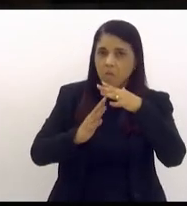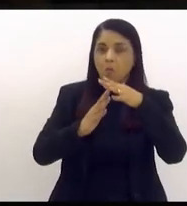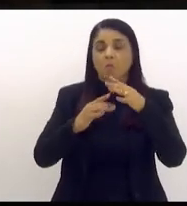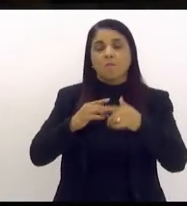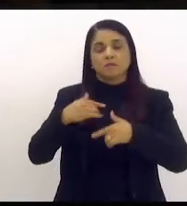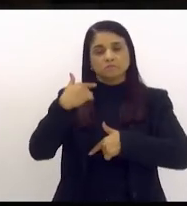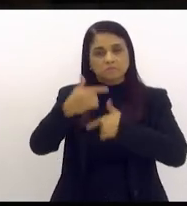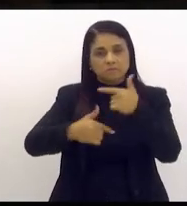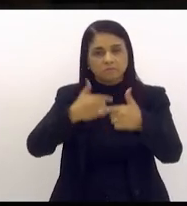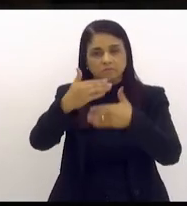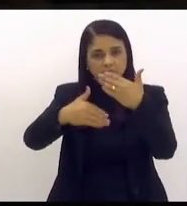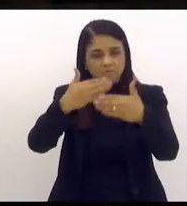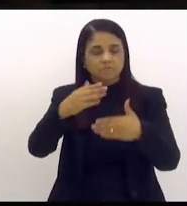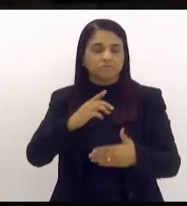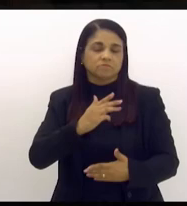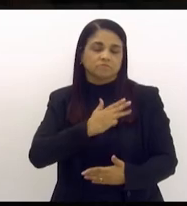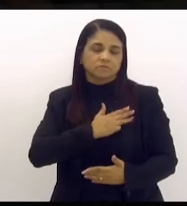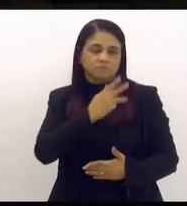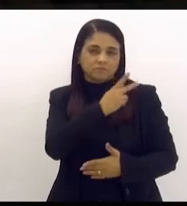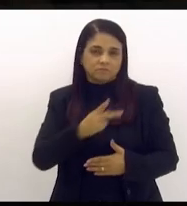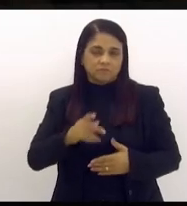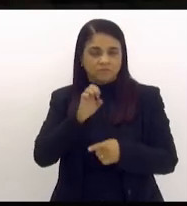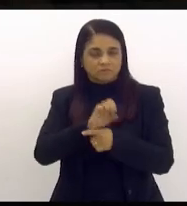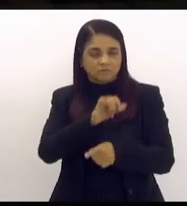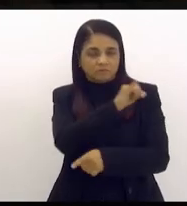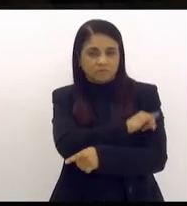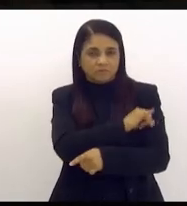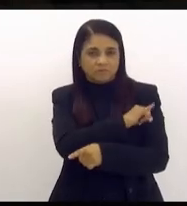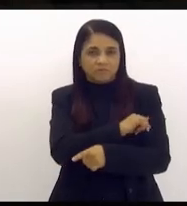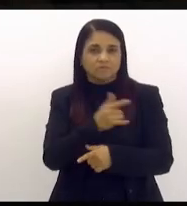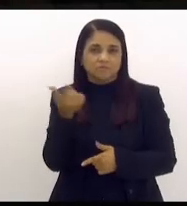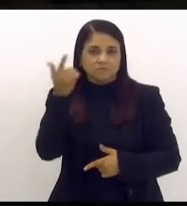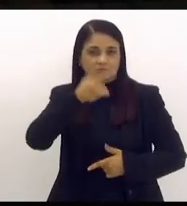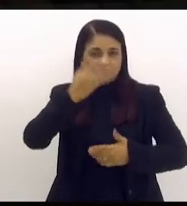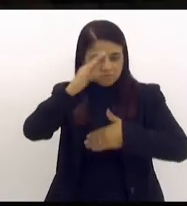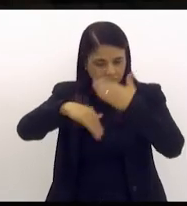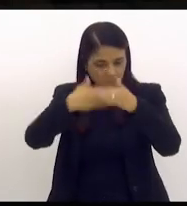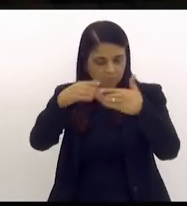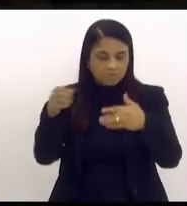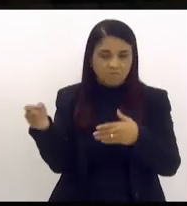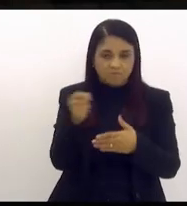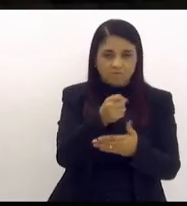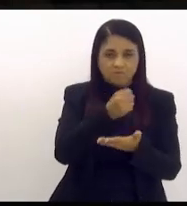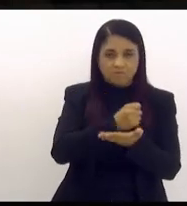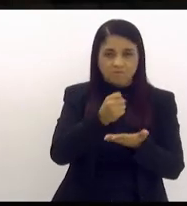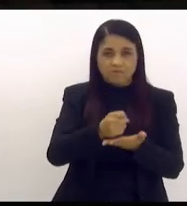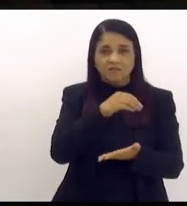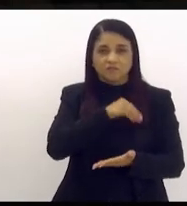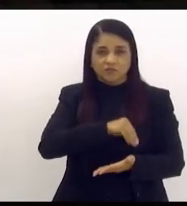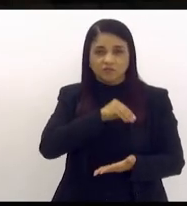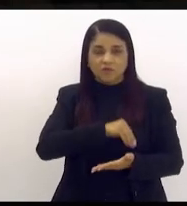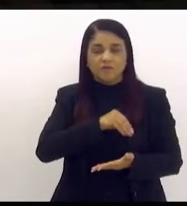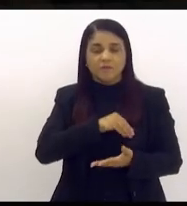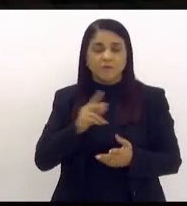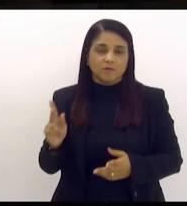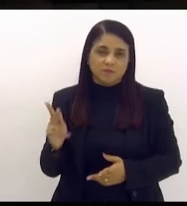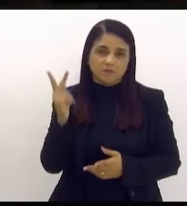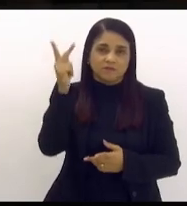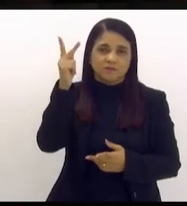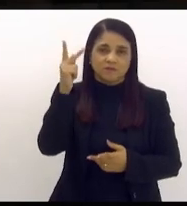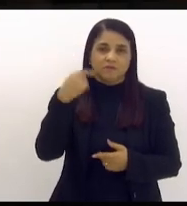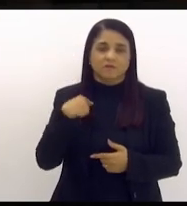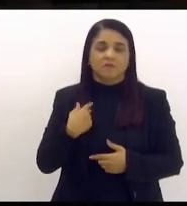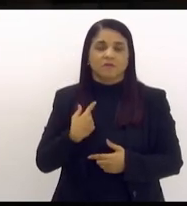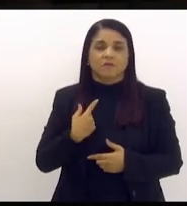Lula no estado do Rio de Janeiro para fomentar eh emprego gerar emprego e renda e valorizar os